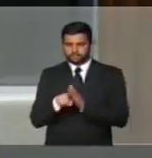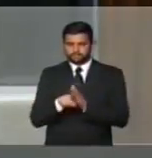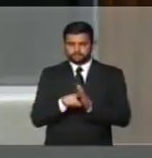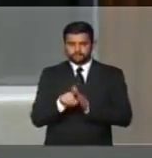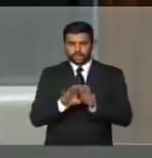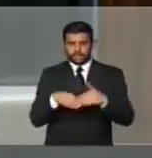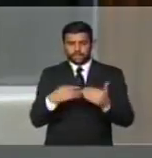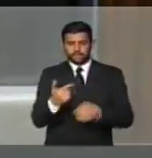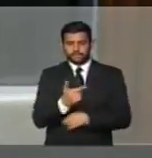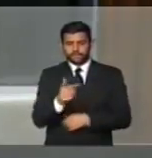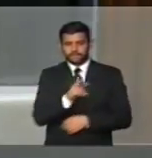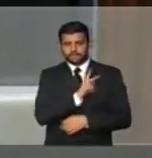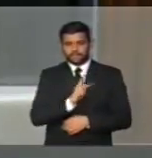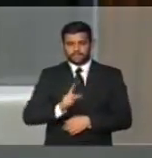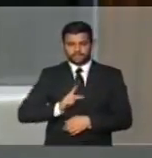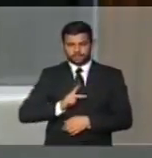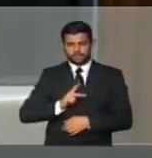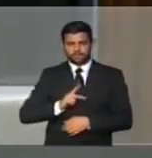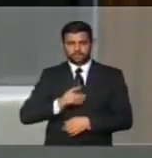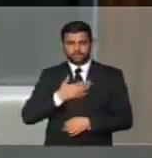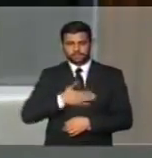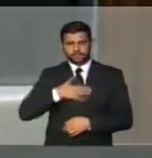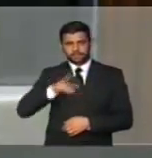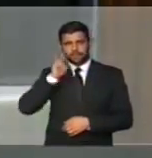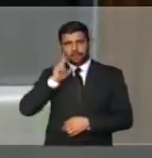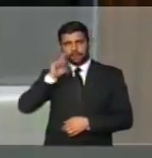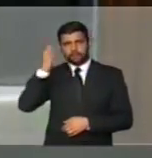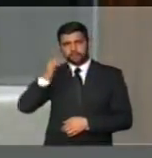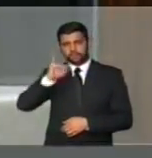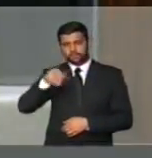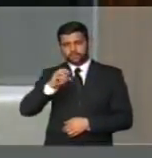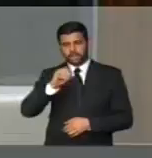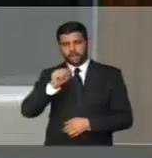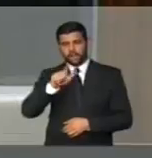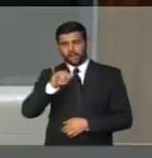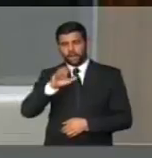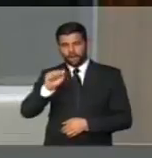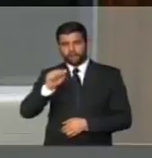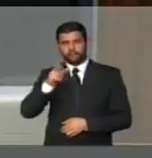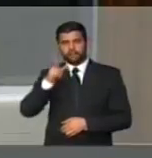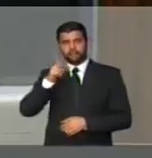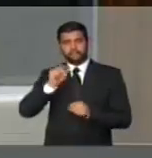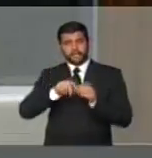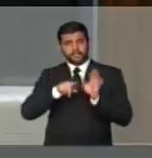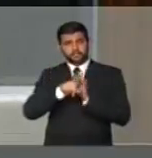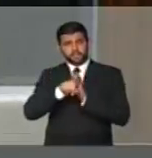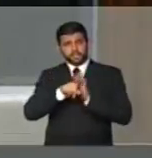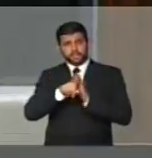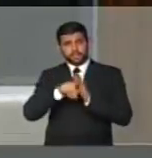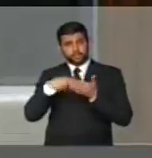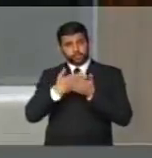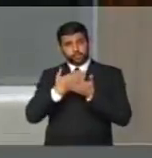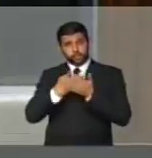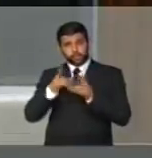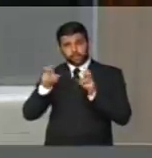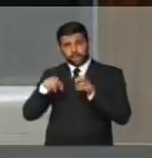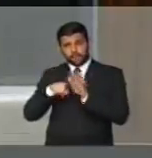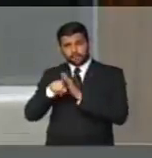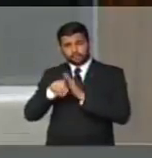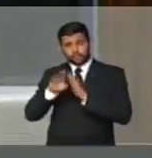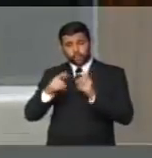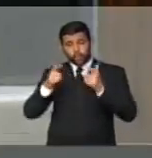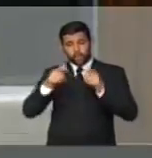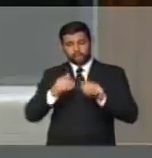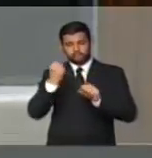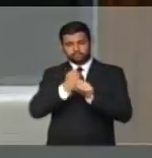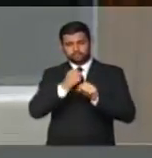pelo então vice-presidente da República, de saudosa memória, José Alencar, 208 quilômetros, num lugar mais alto,